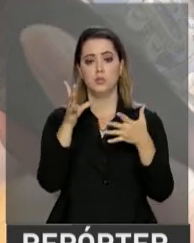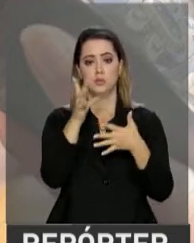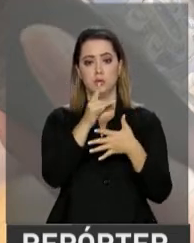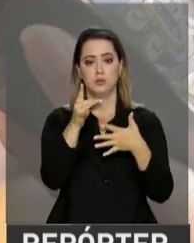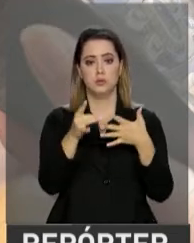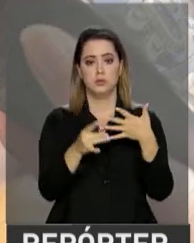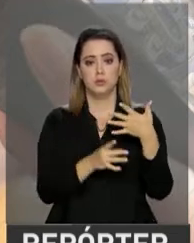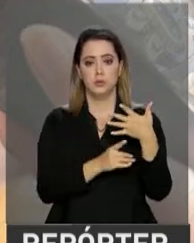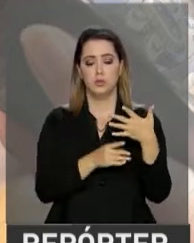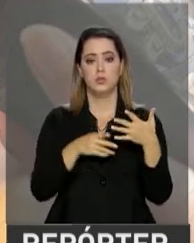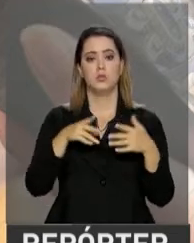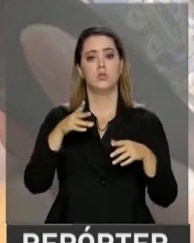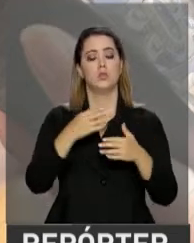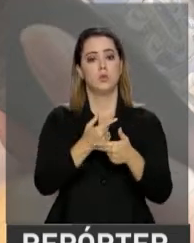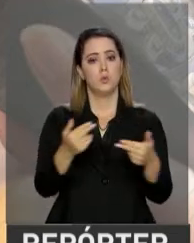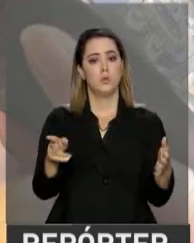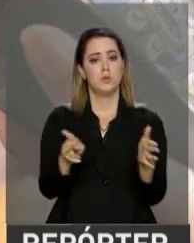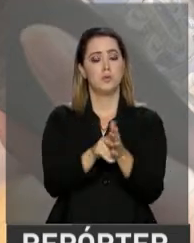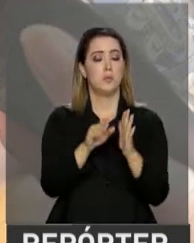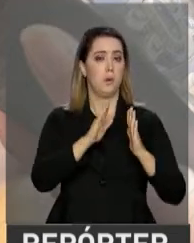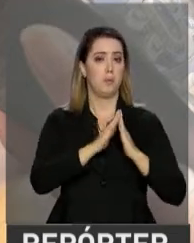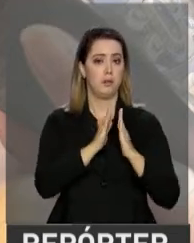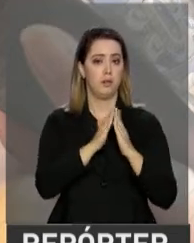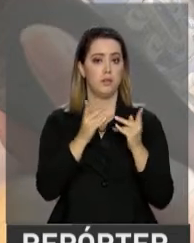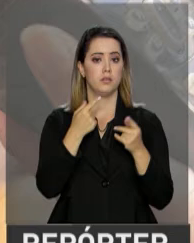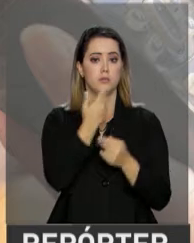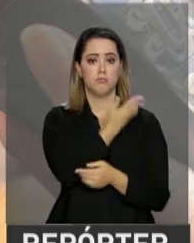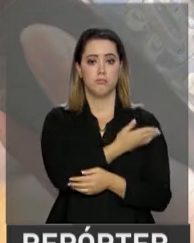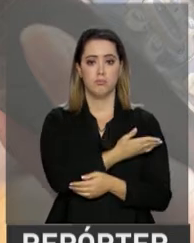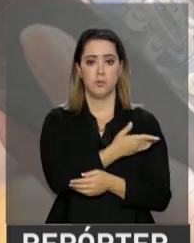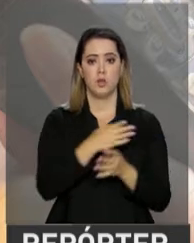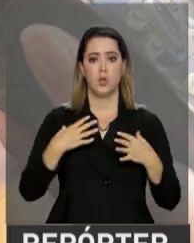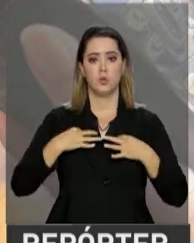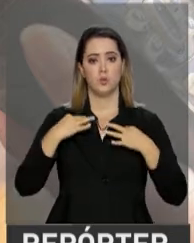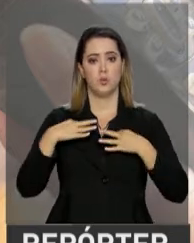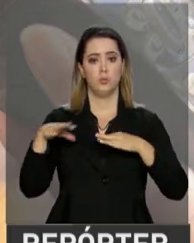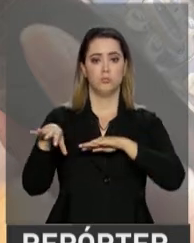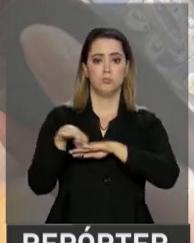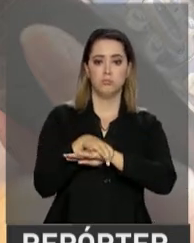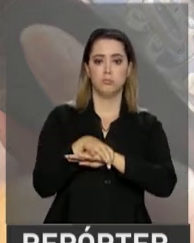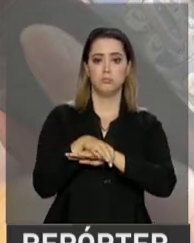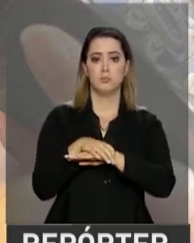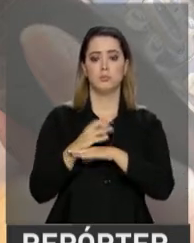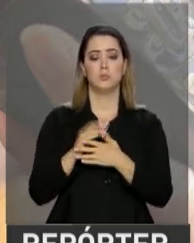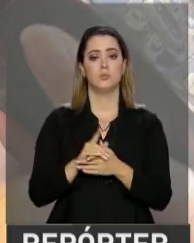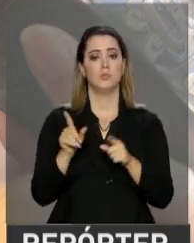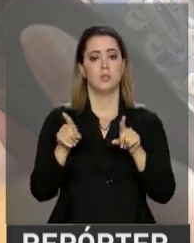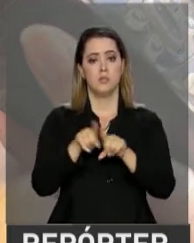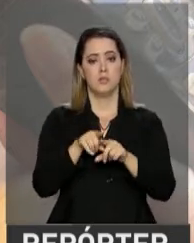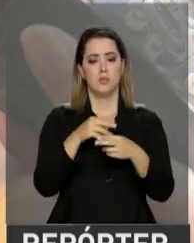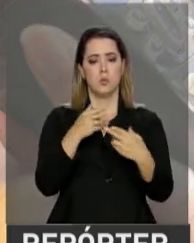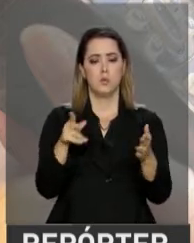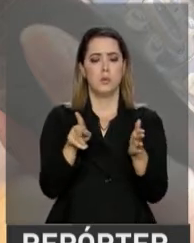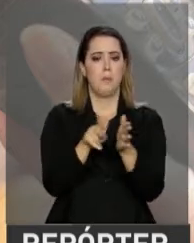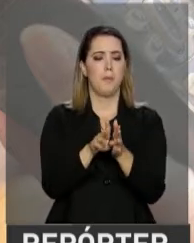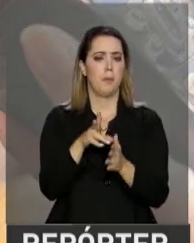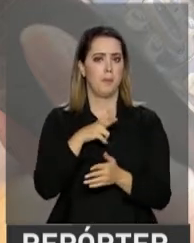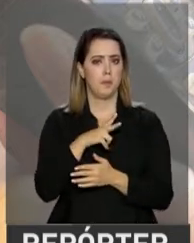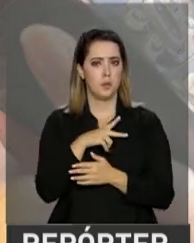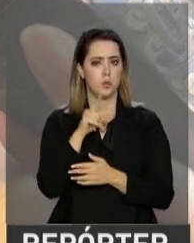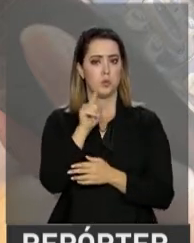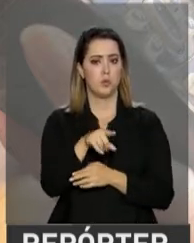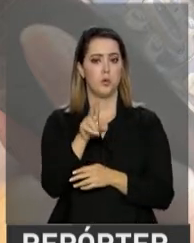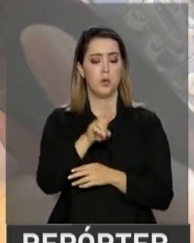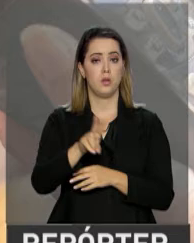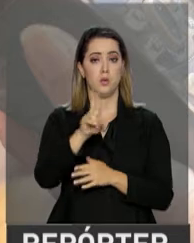junho estão móveis e eletrodomésticos tecidos vestuário e calçados e artigos de uso pessoal e